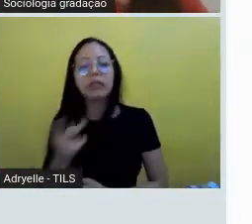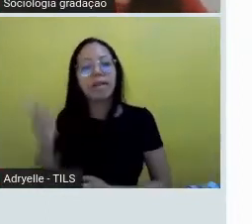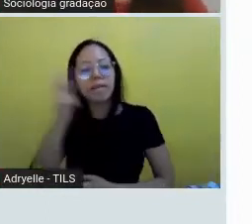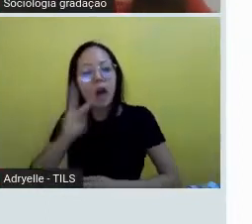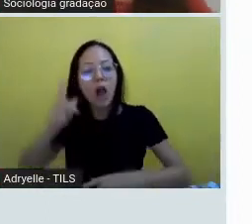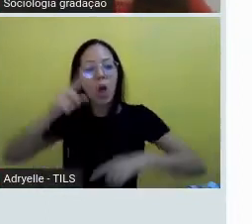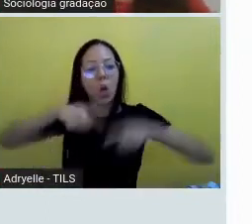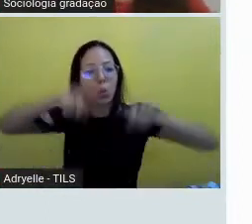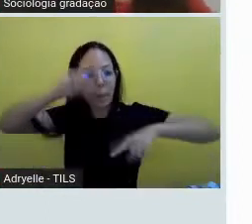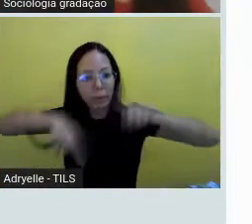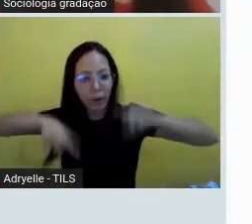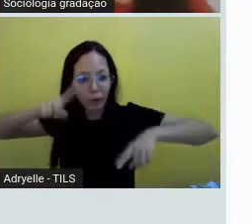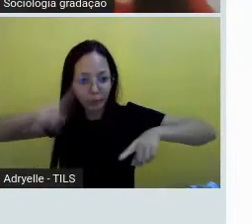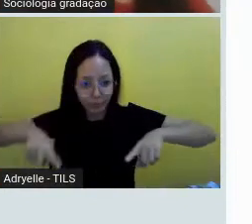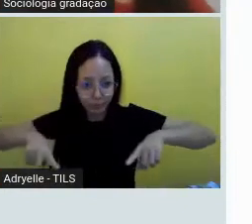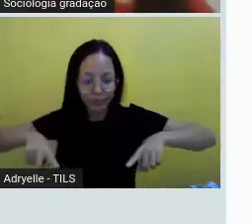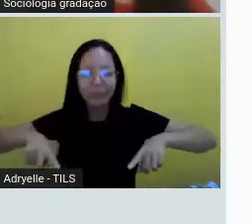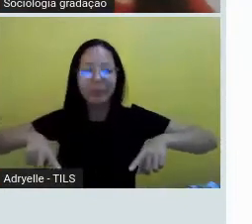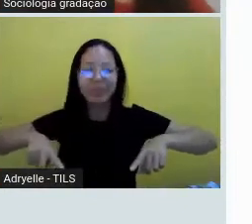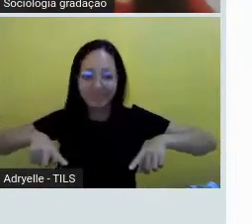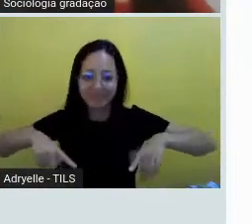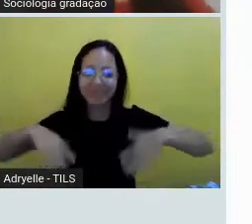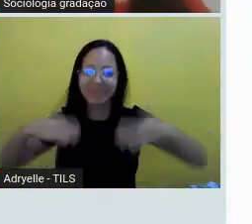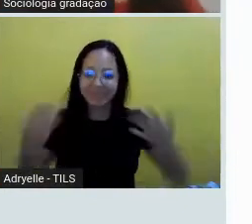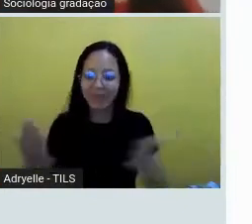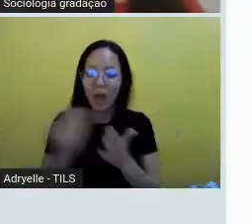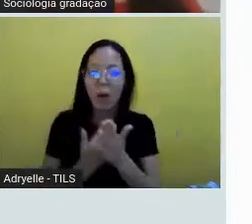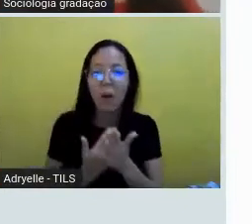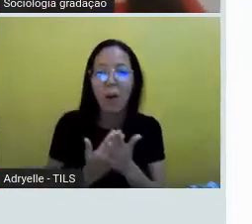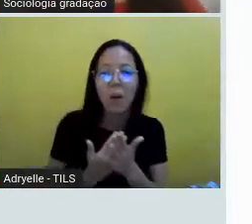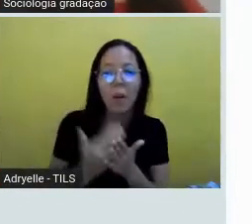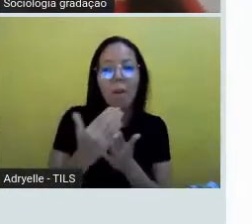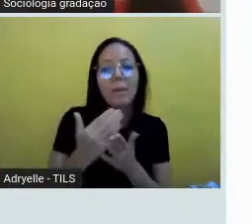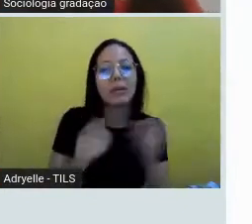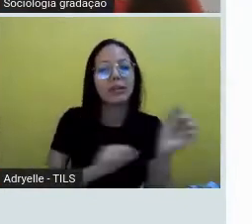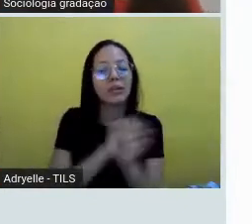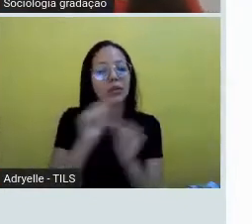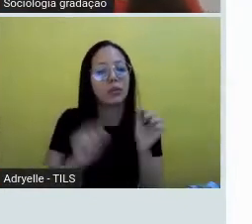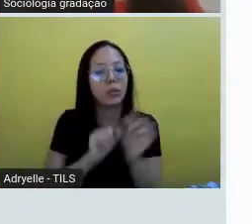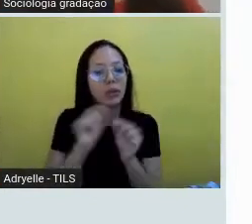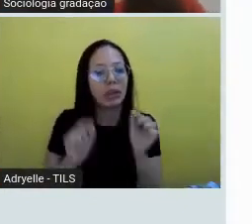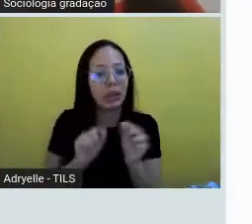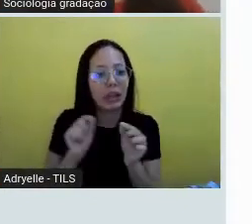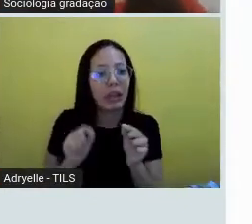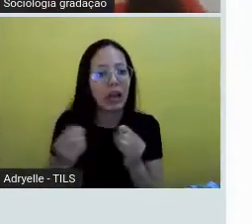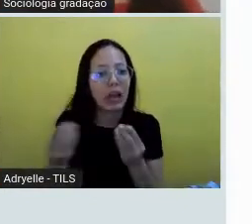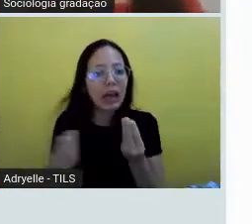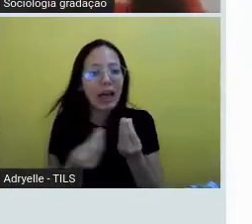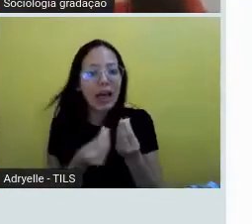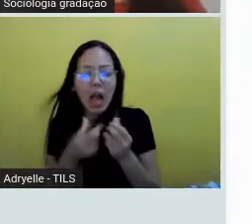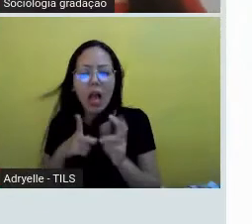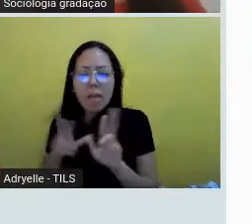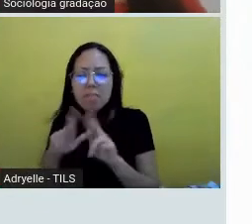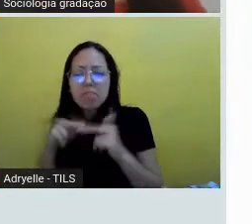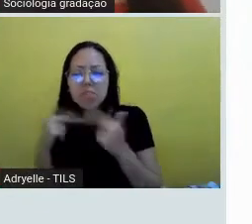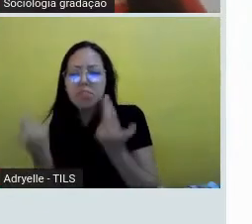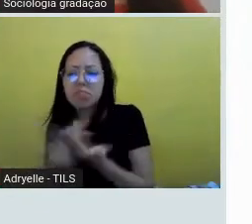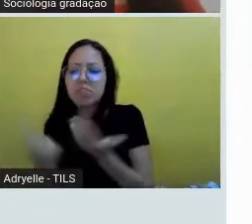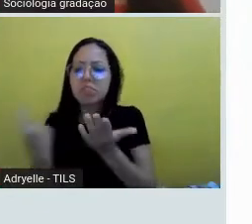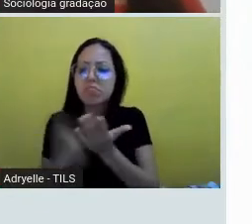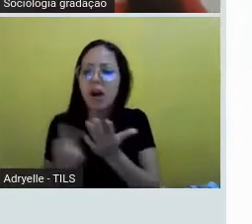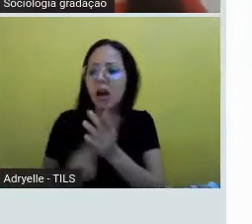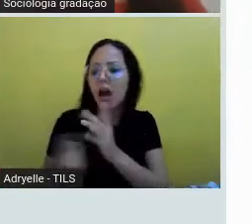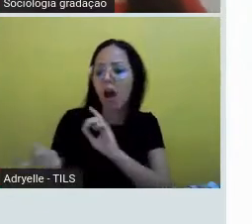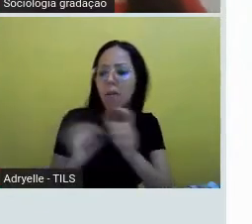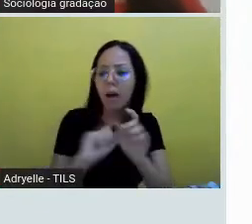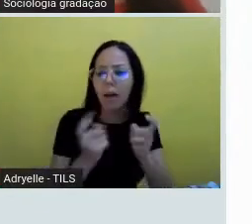produzido, que aí eles começam a inicializar pequenas reuniões, discussões,